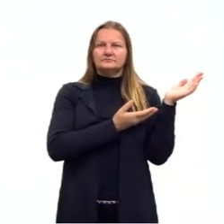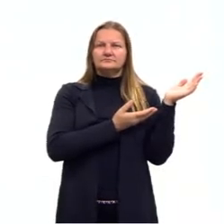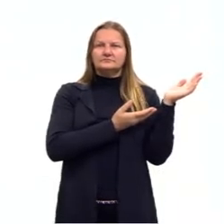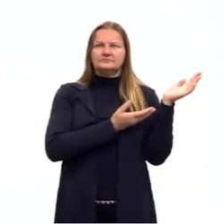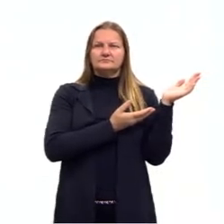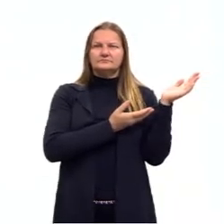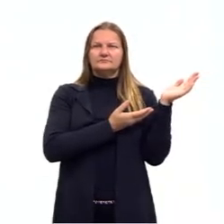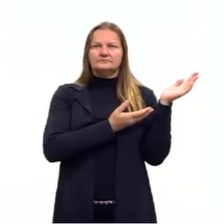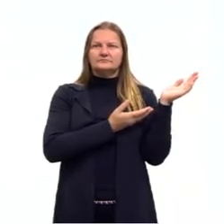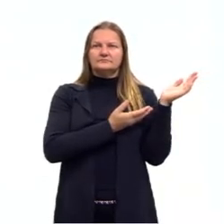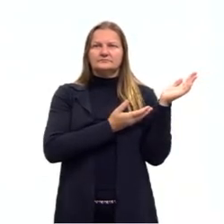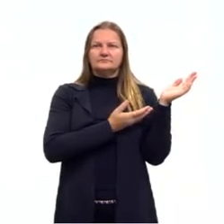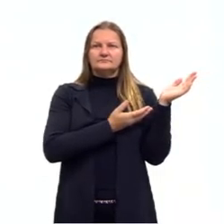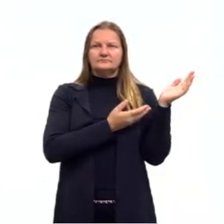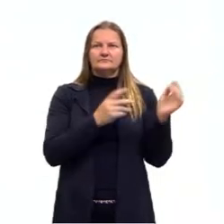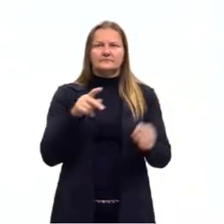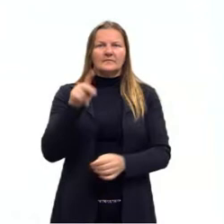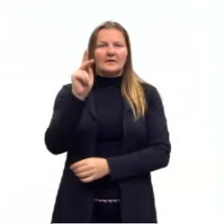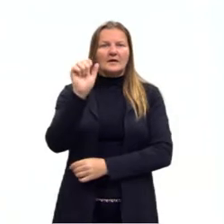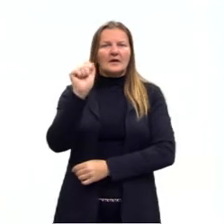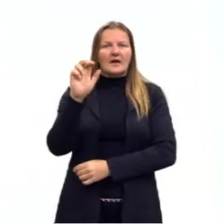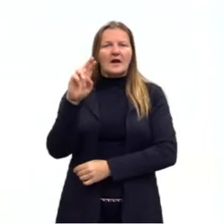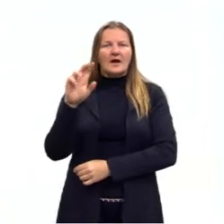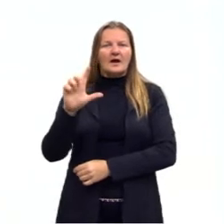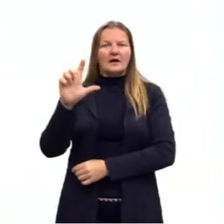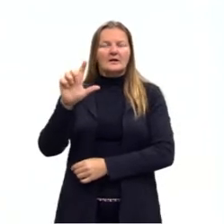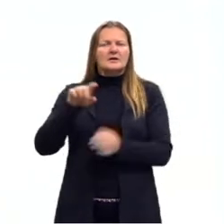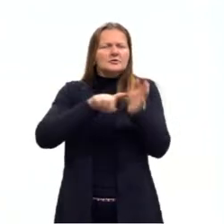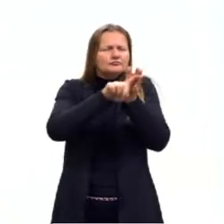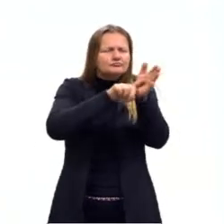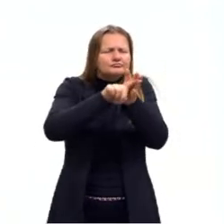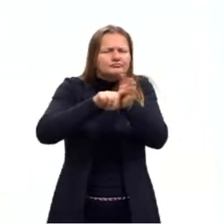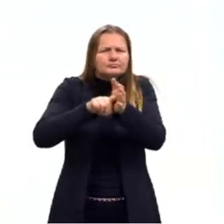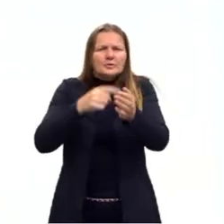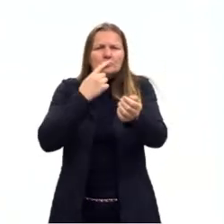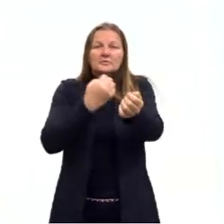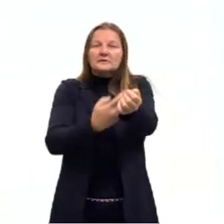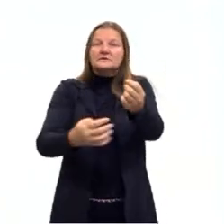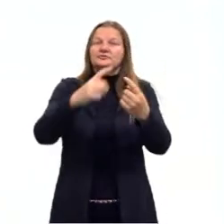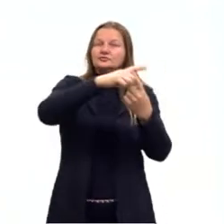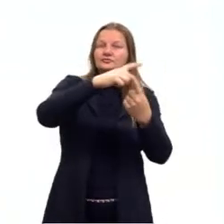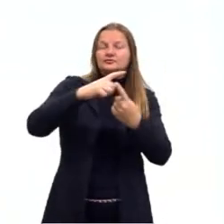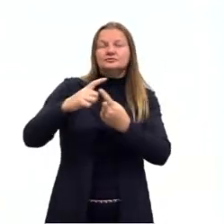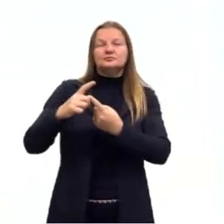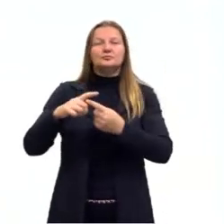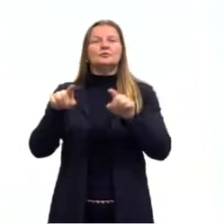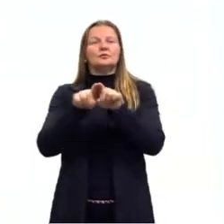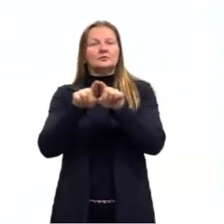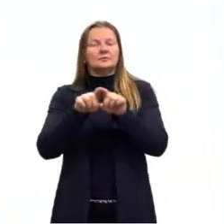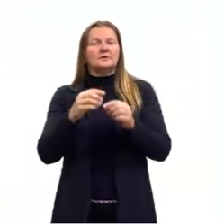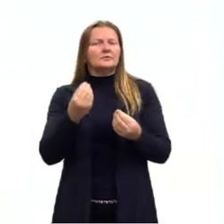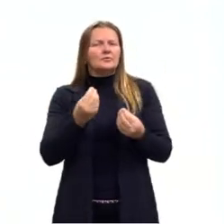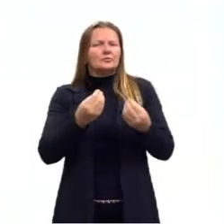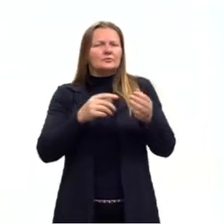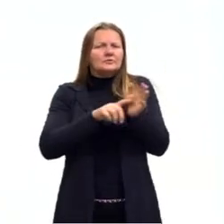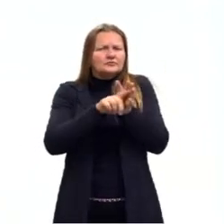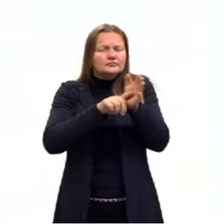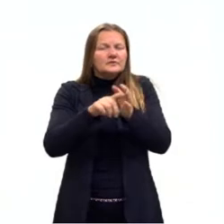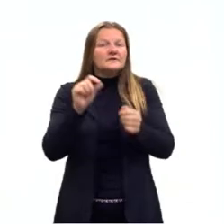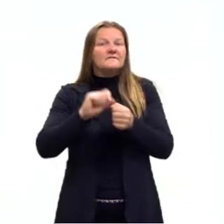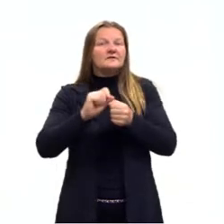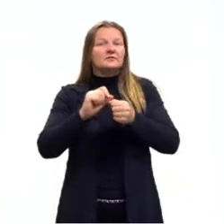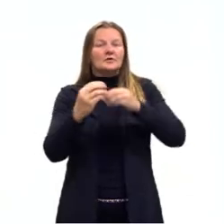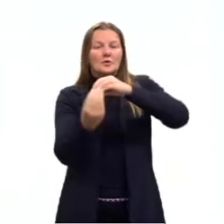no estudo dos tipos de sangue e também dos fatores sanguíneos tá que que ele fez Ele